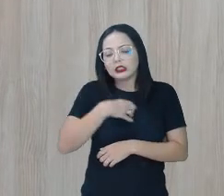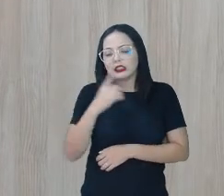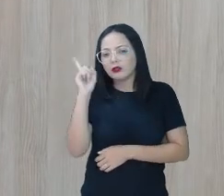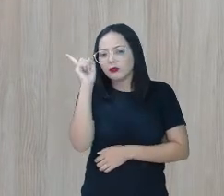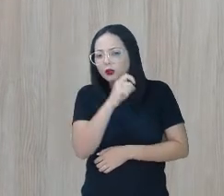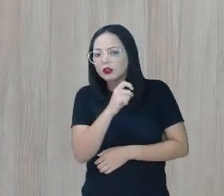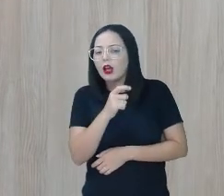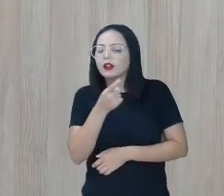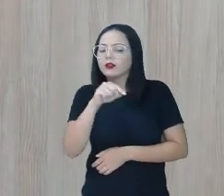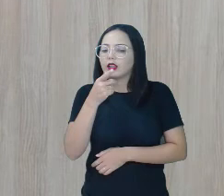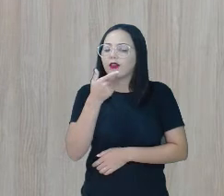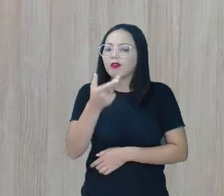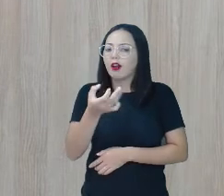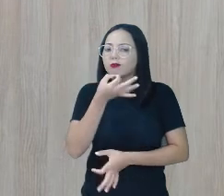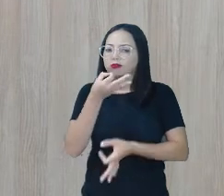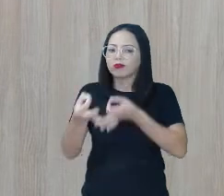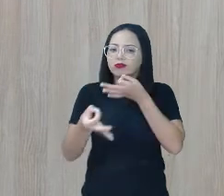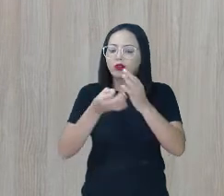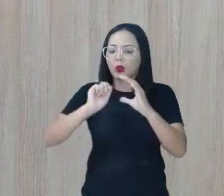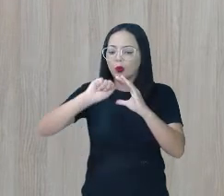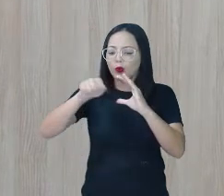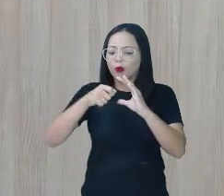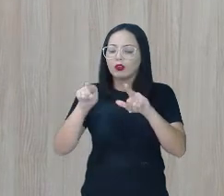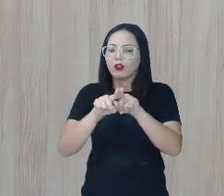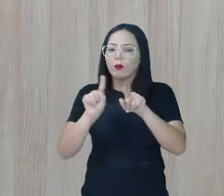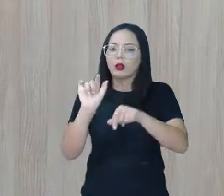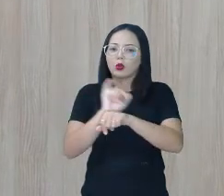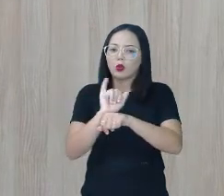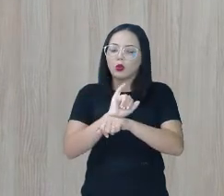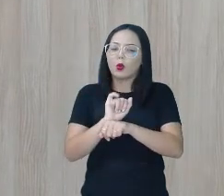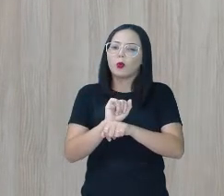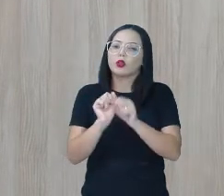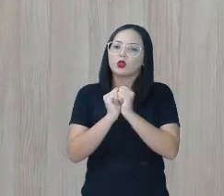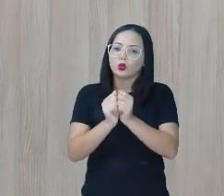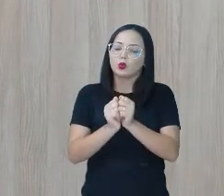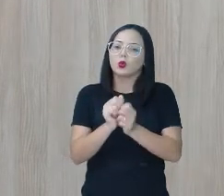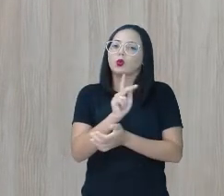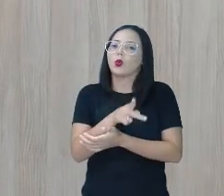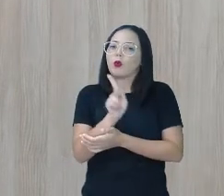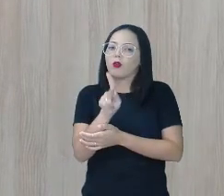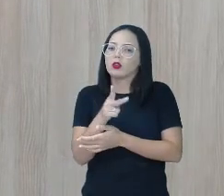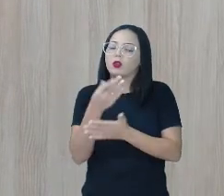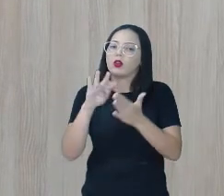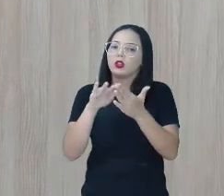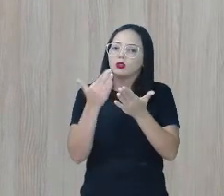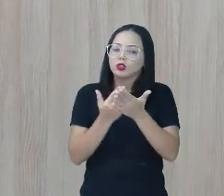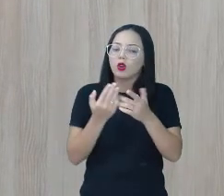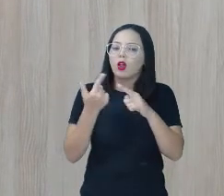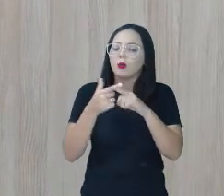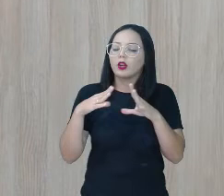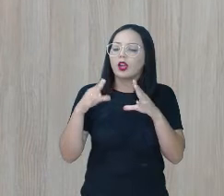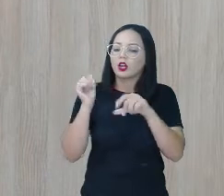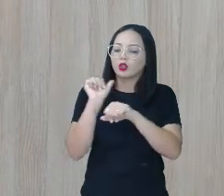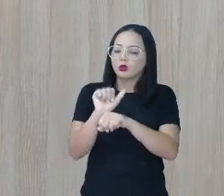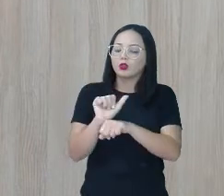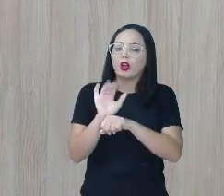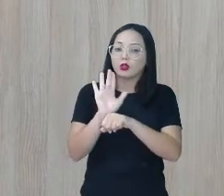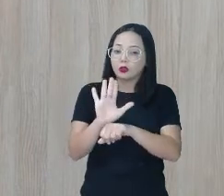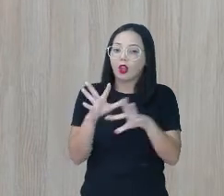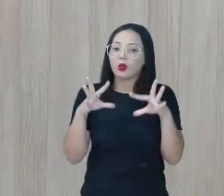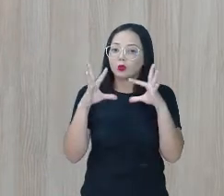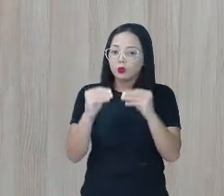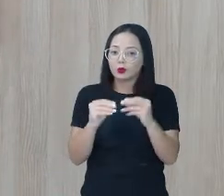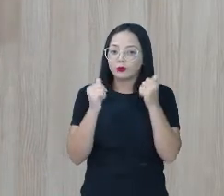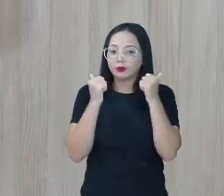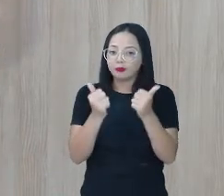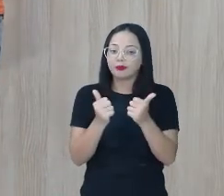dificuldade, comenta no vídeo lá do YouTube e leva também para o teu professor aí na escola, que ele vai dar todo o suporte necessário para você,